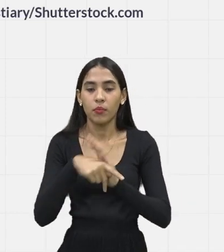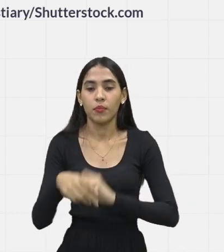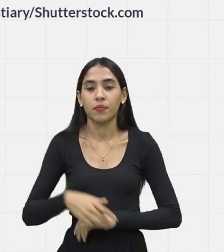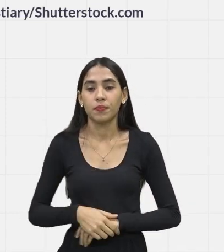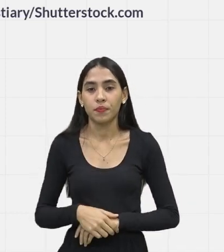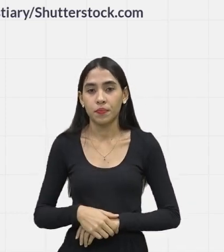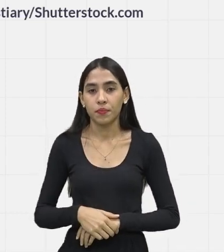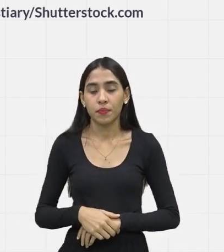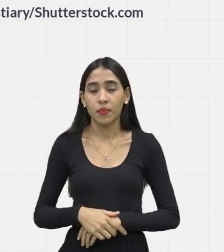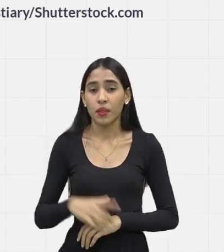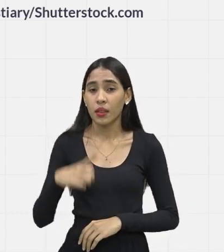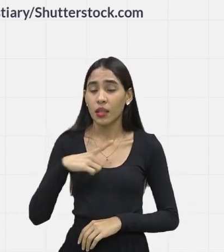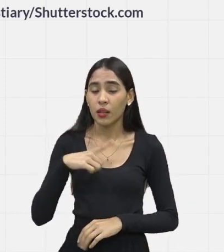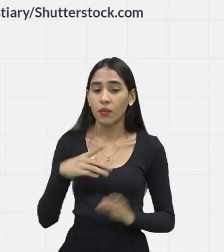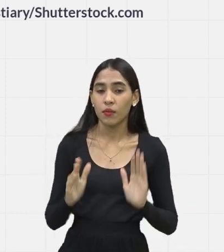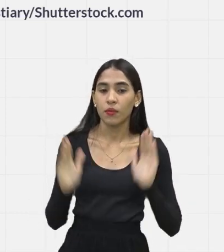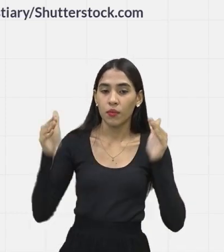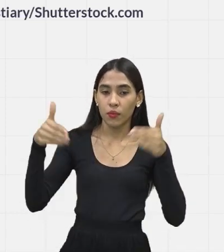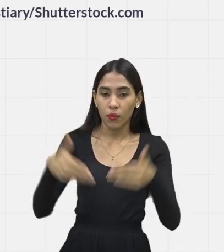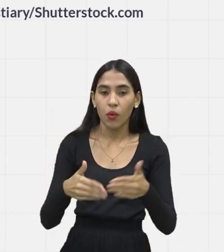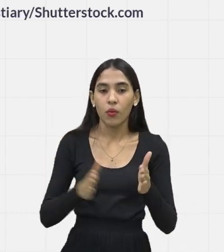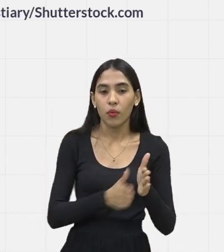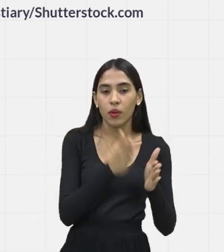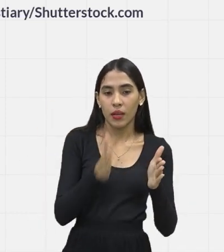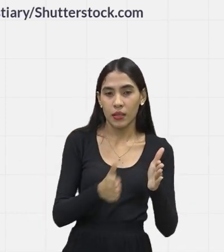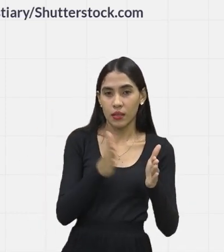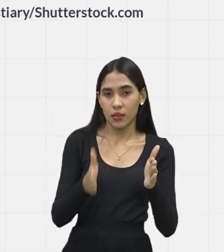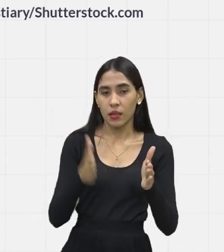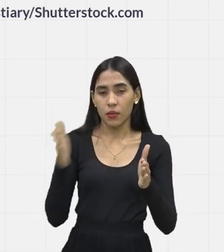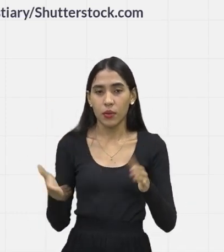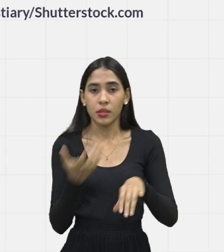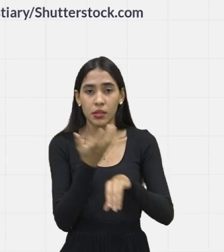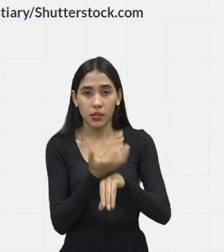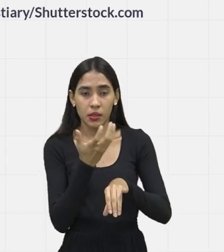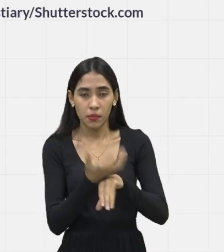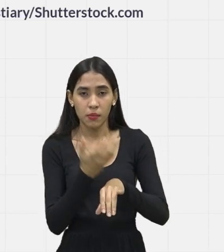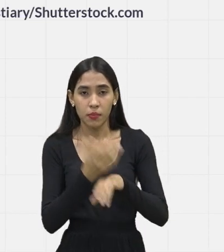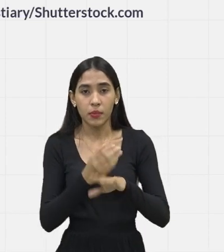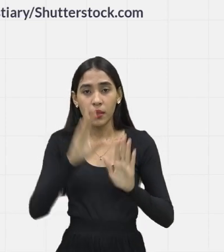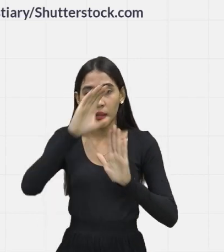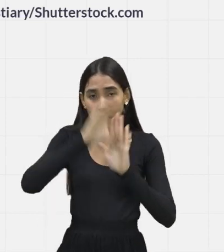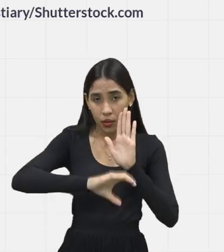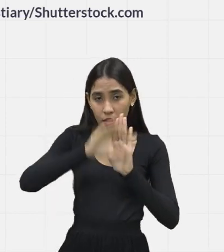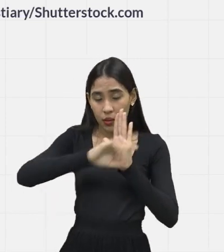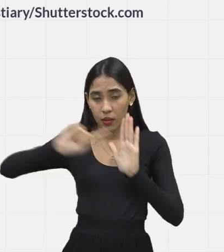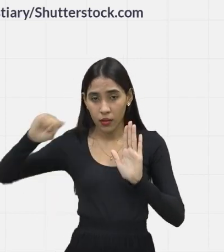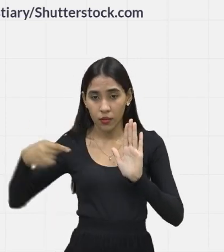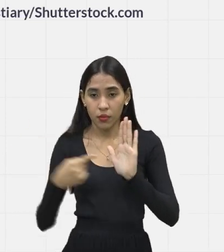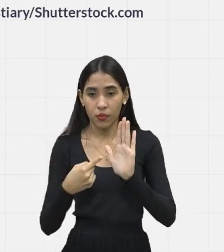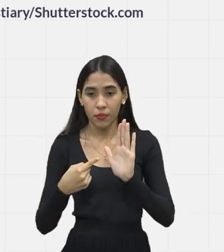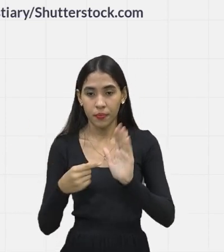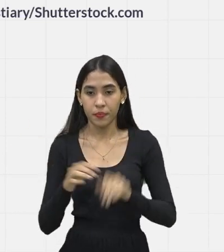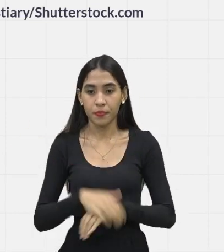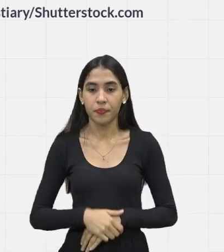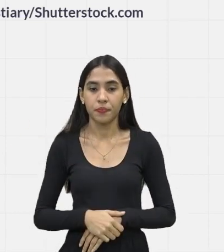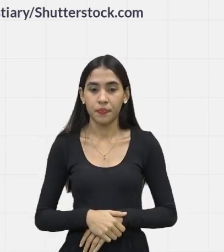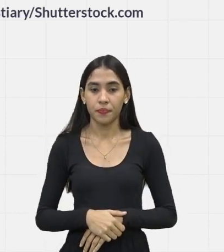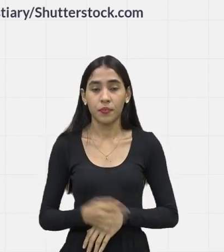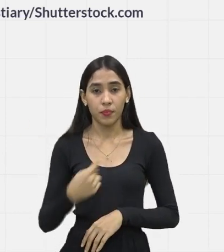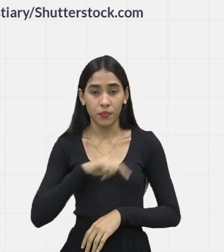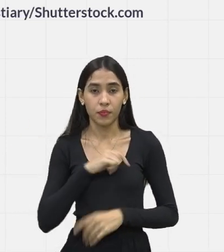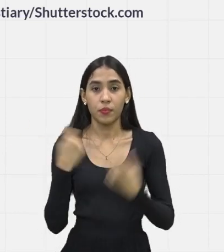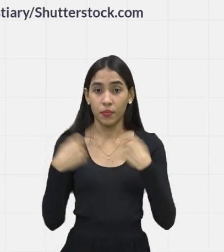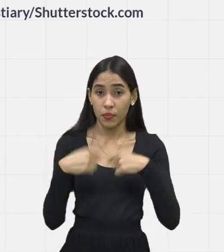em correspondência à sequência de componentes curriculares previstos no currículo, como a professora Cristiane sinalizou, né? A gente